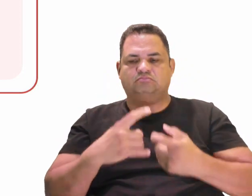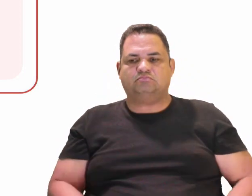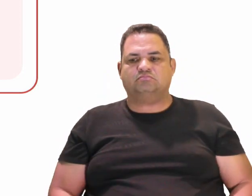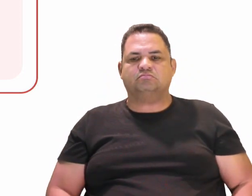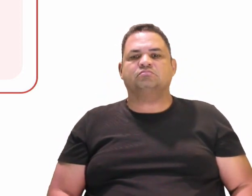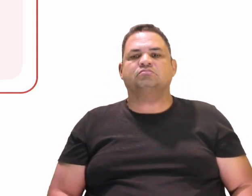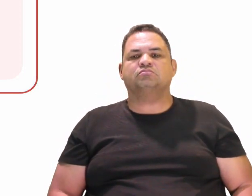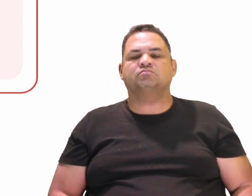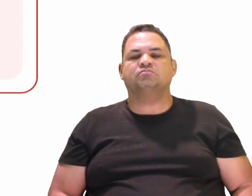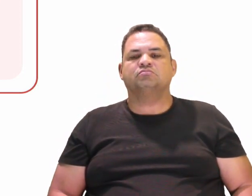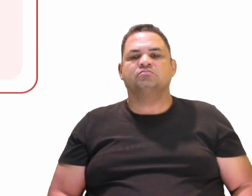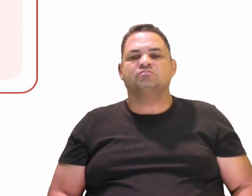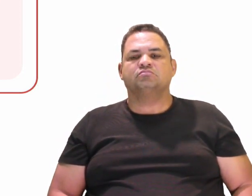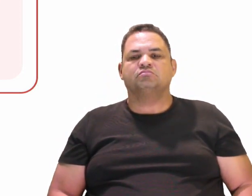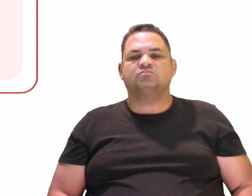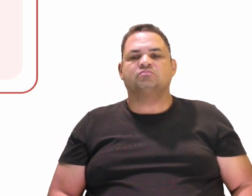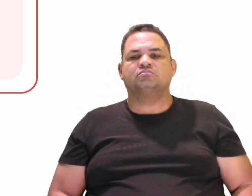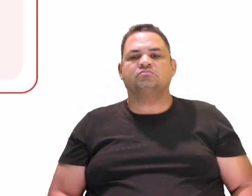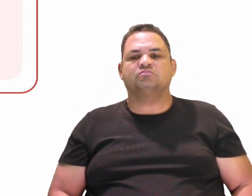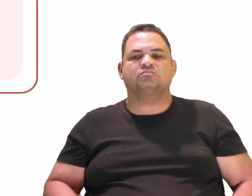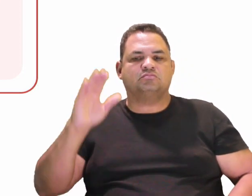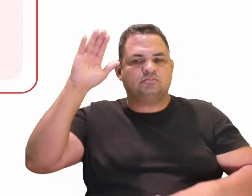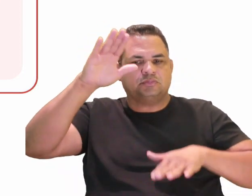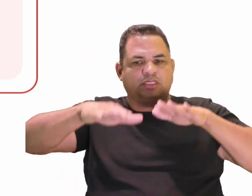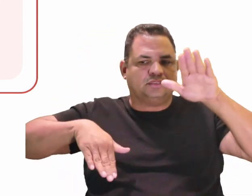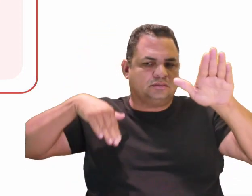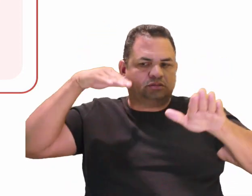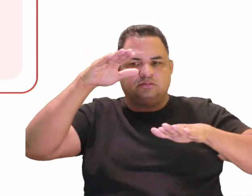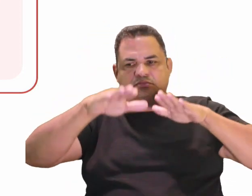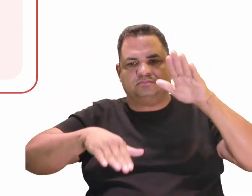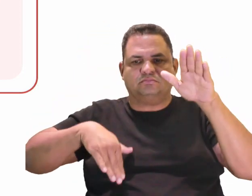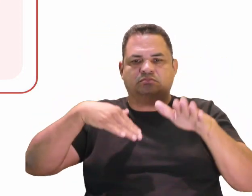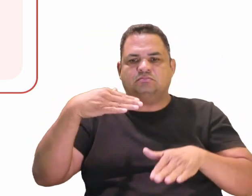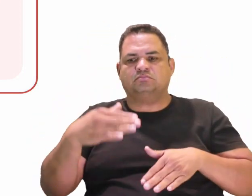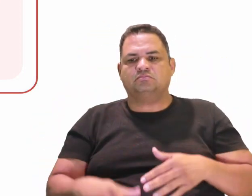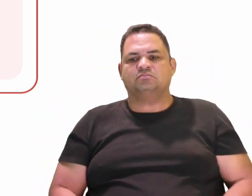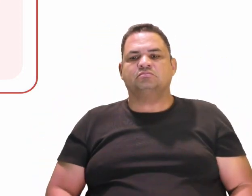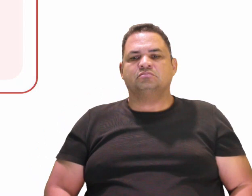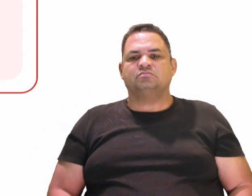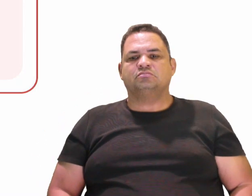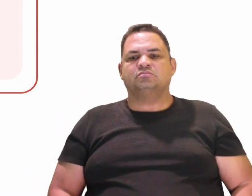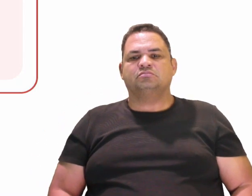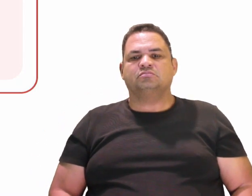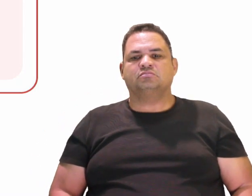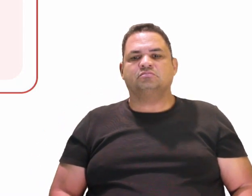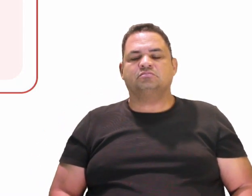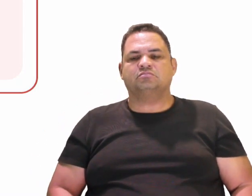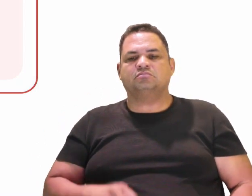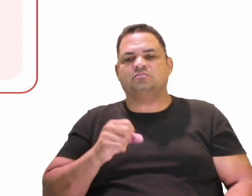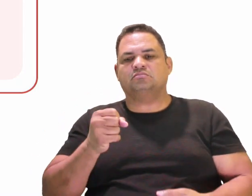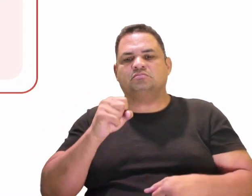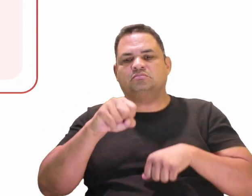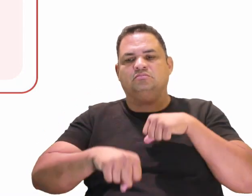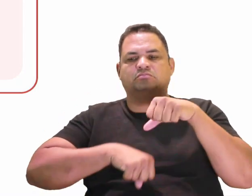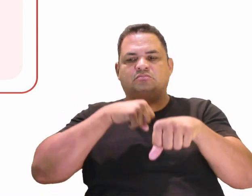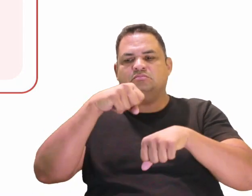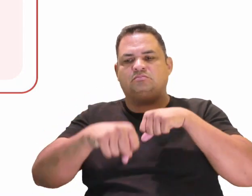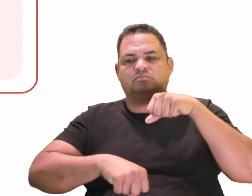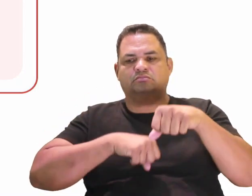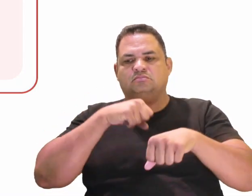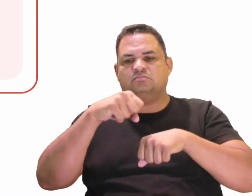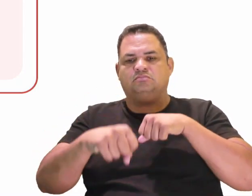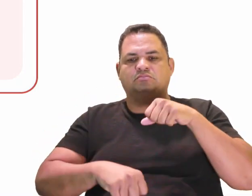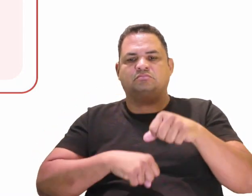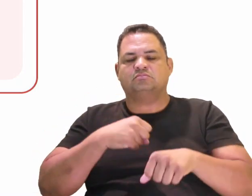assim. Swimming, que é a natação. Cycling, o ato de você andar de bicicleta,